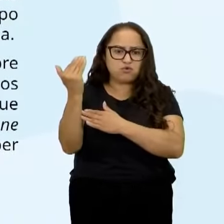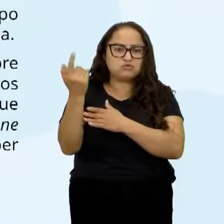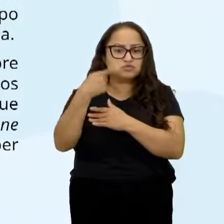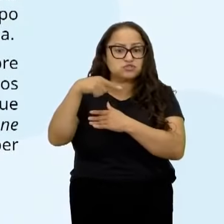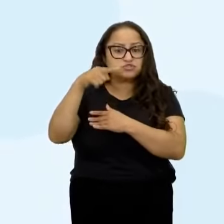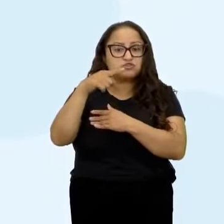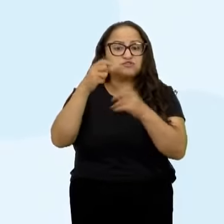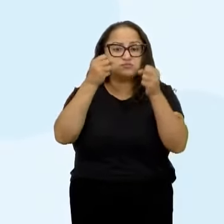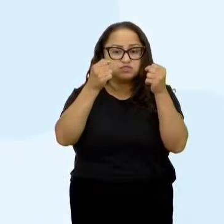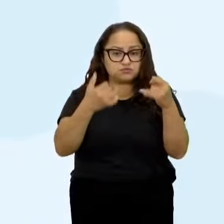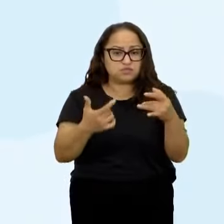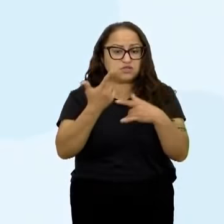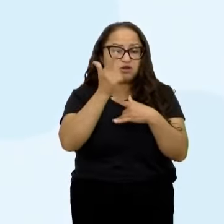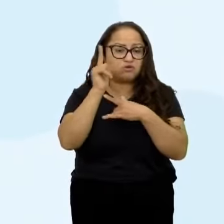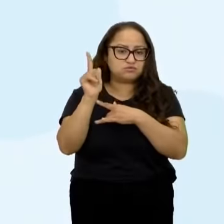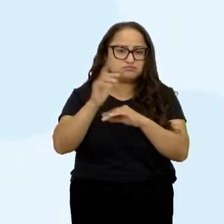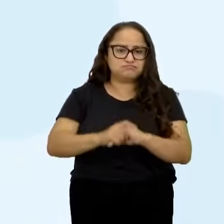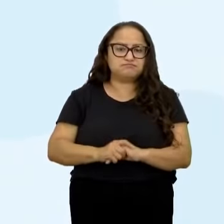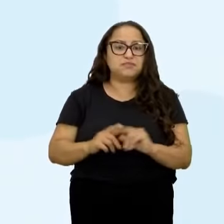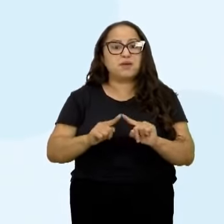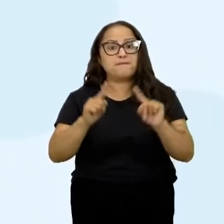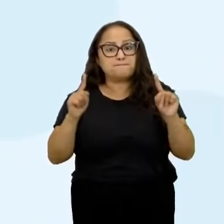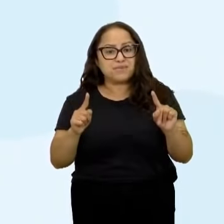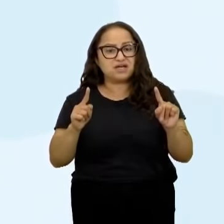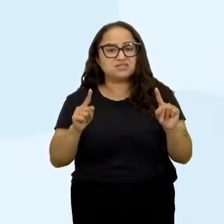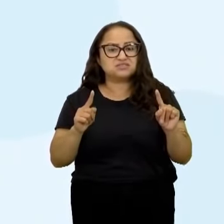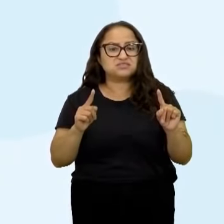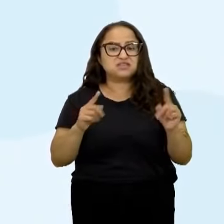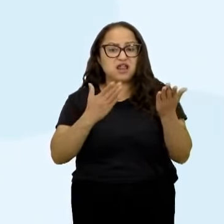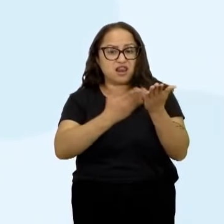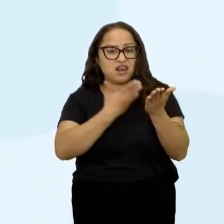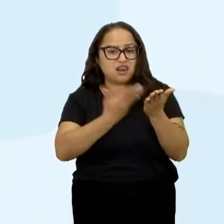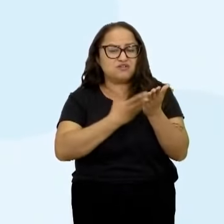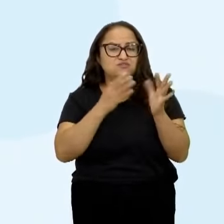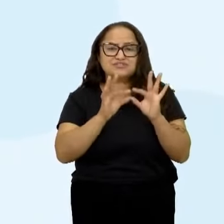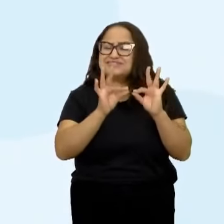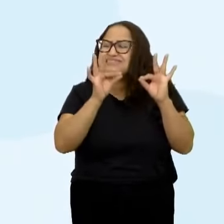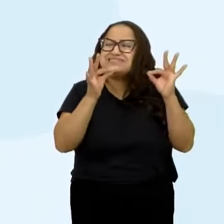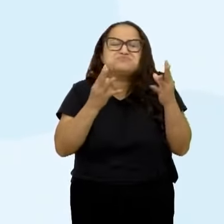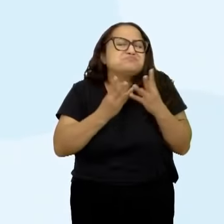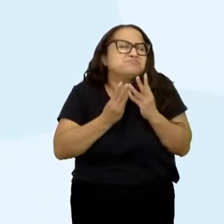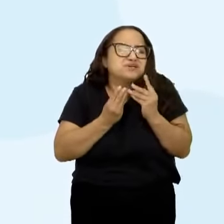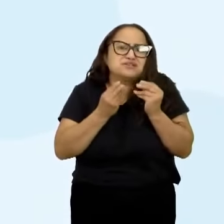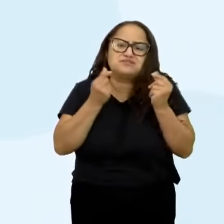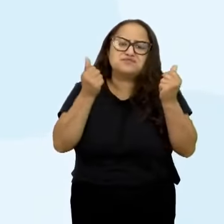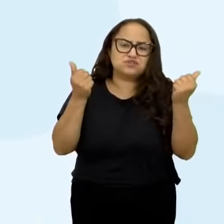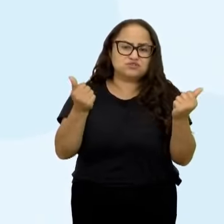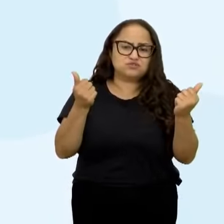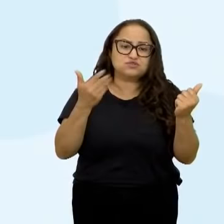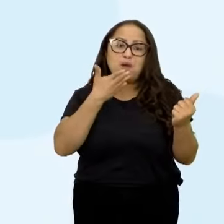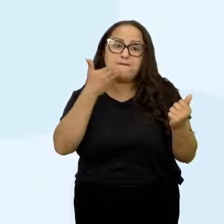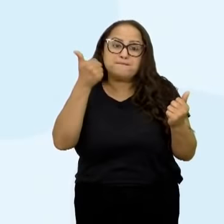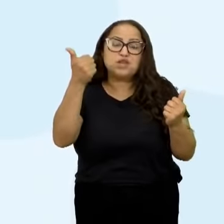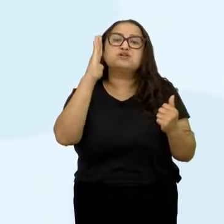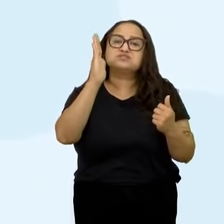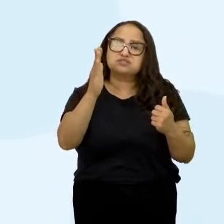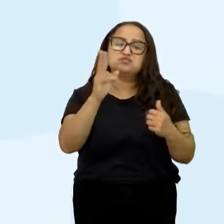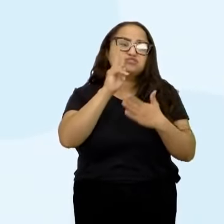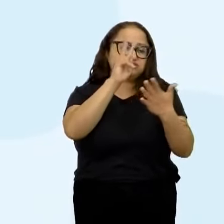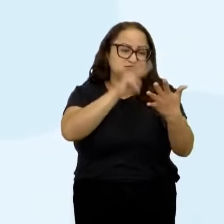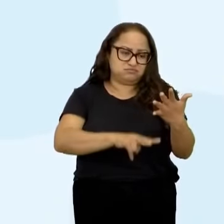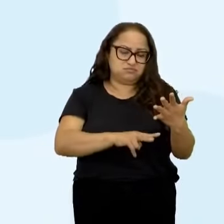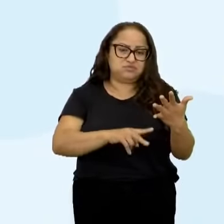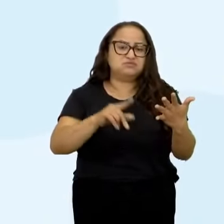e de que vamos falar outra hora mas assim esse livro é simplesmente maravilhoso e um dos melhores que eu já li